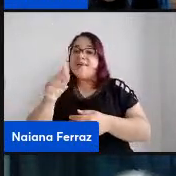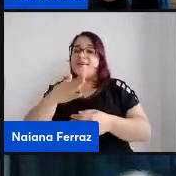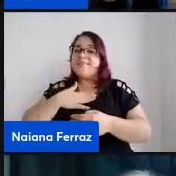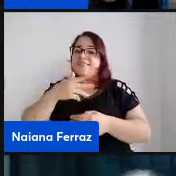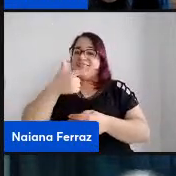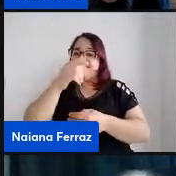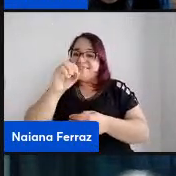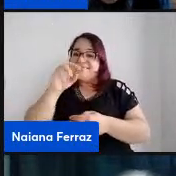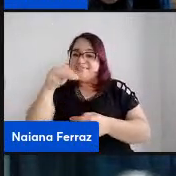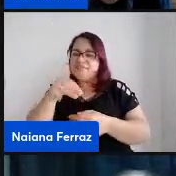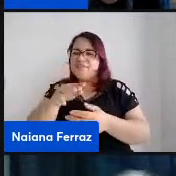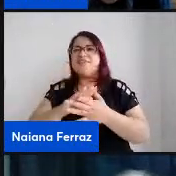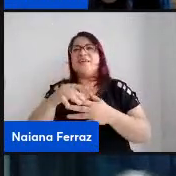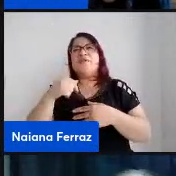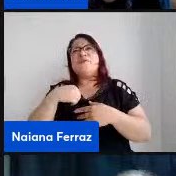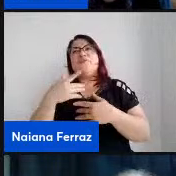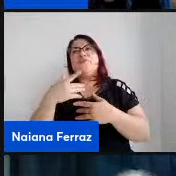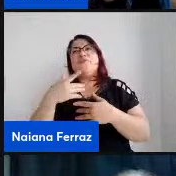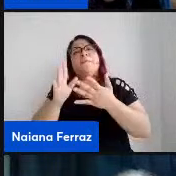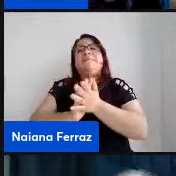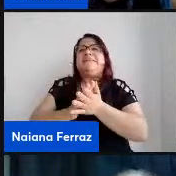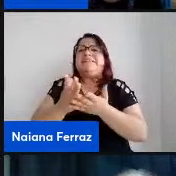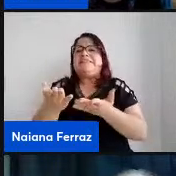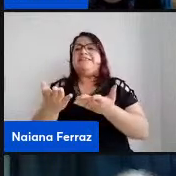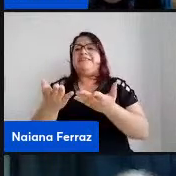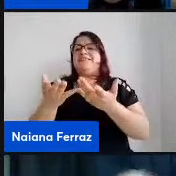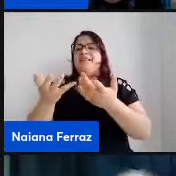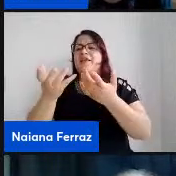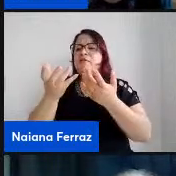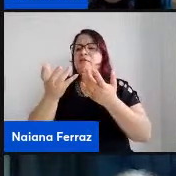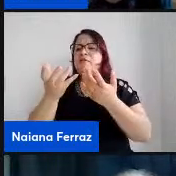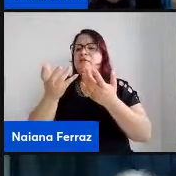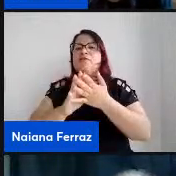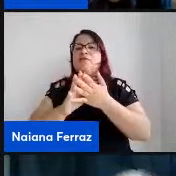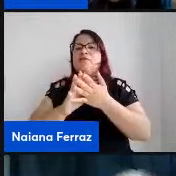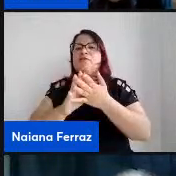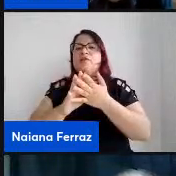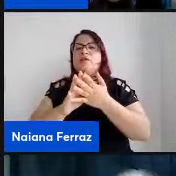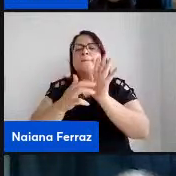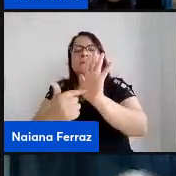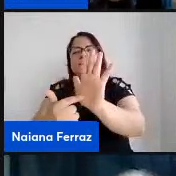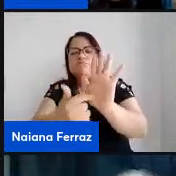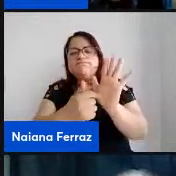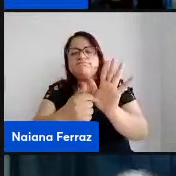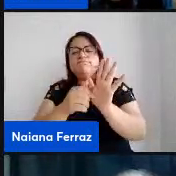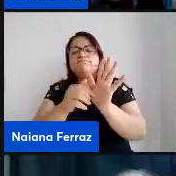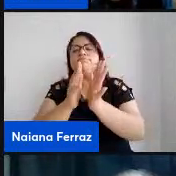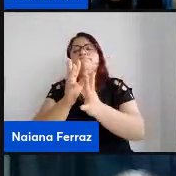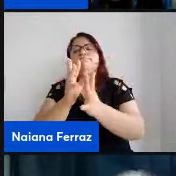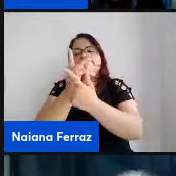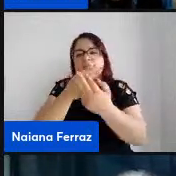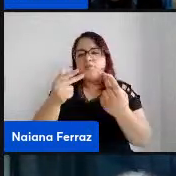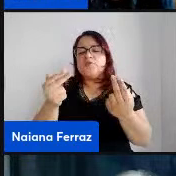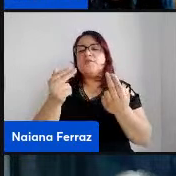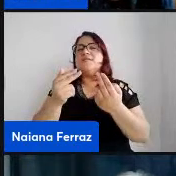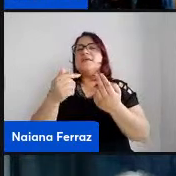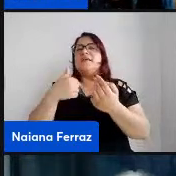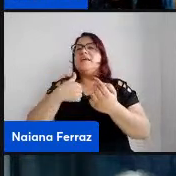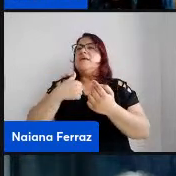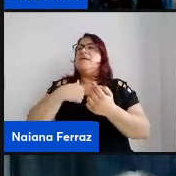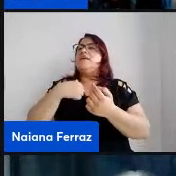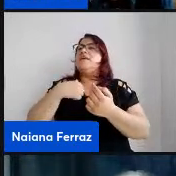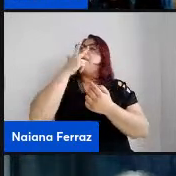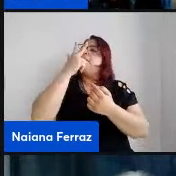eu vou tentar colocar algumas questões que me parecem que são